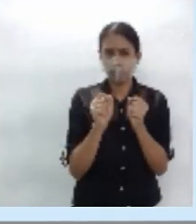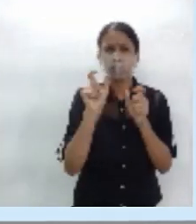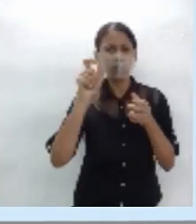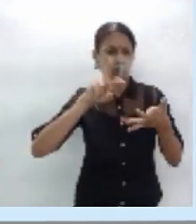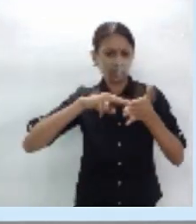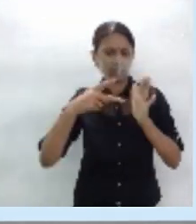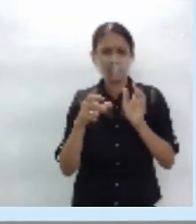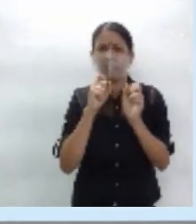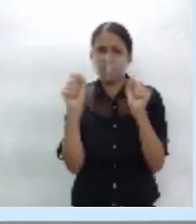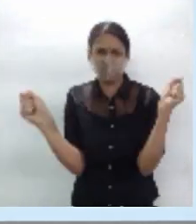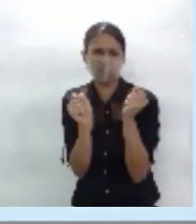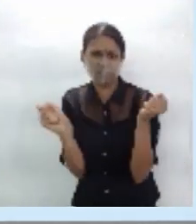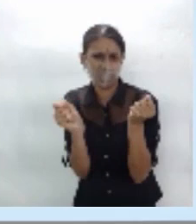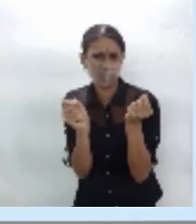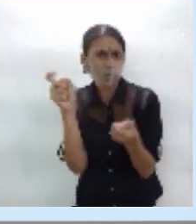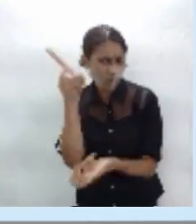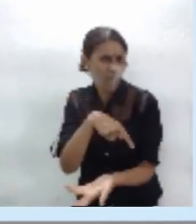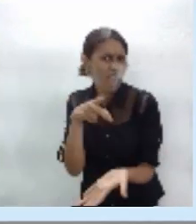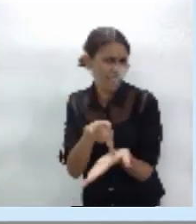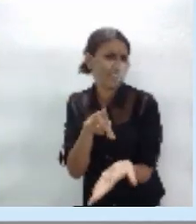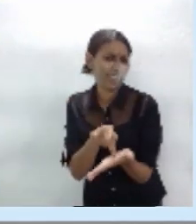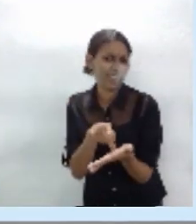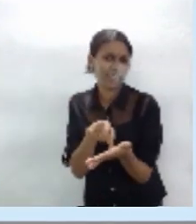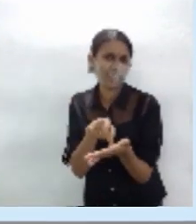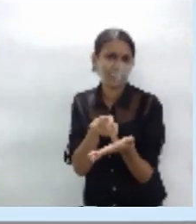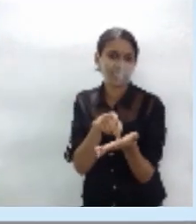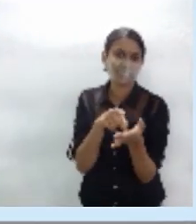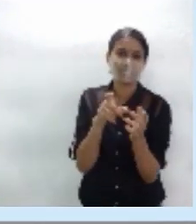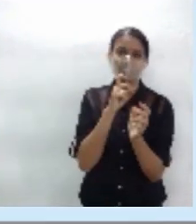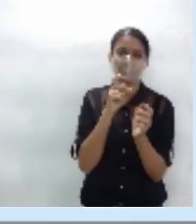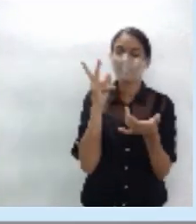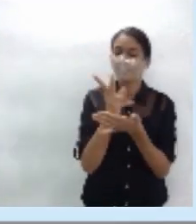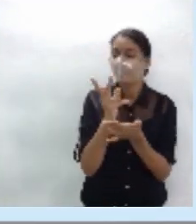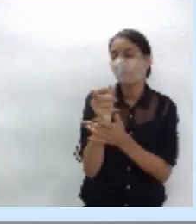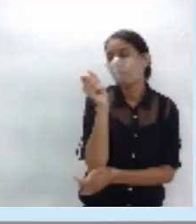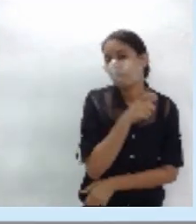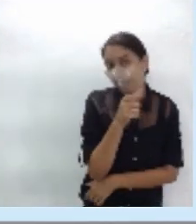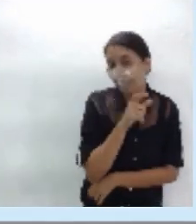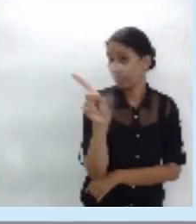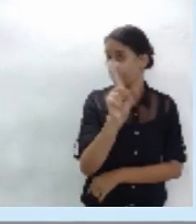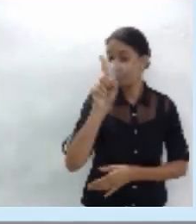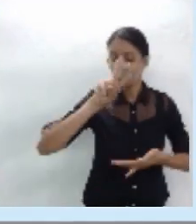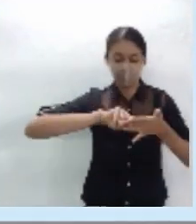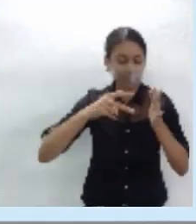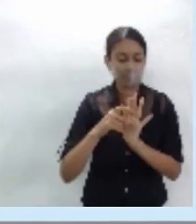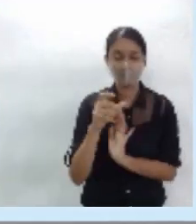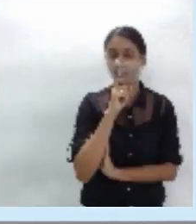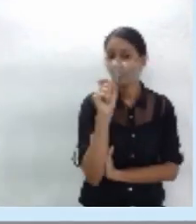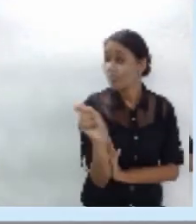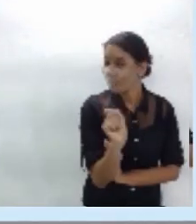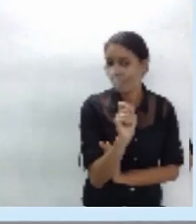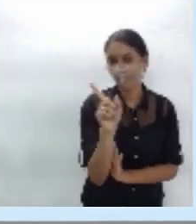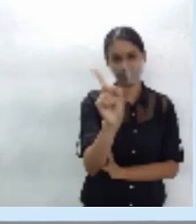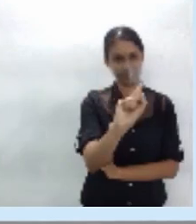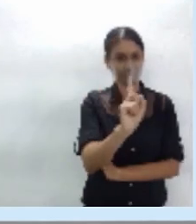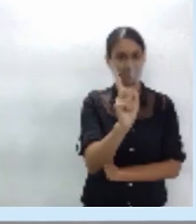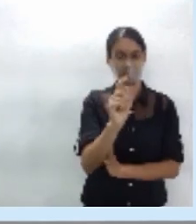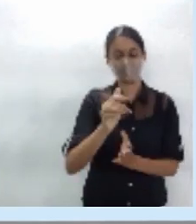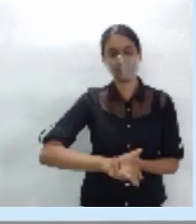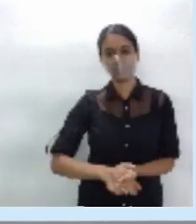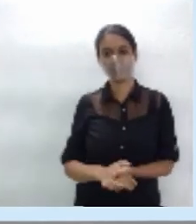Guerra Fria? É guerra gelada? Essa piada é clássica dos alunos, hein? Não, não é guerra gelada. É